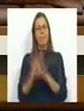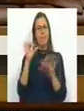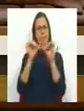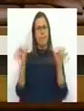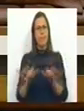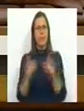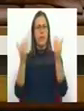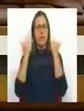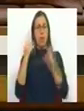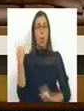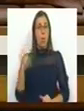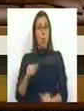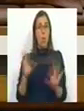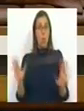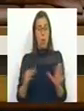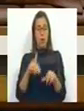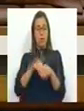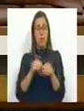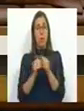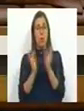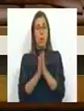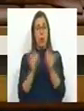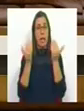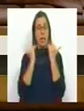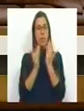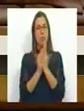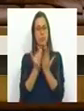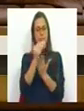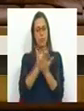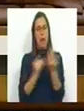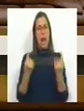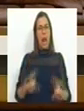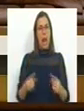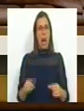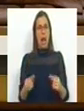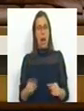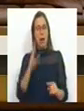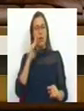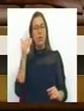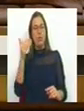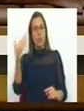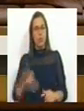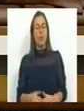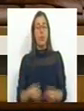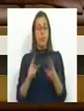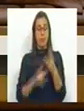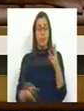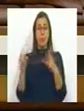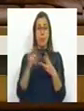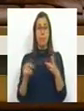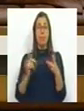sistema de informação único que contenha toda a informação cadastral existente e futura.